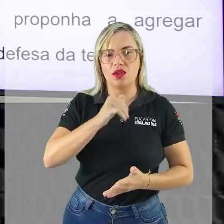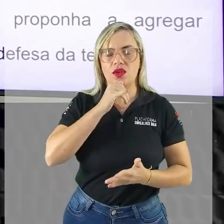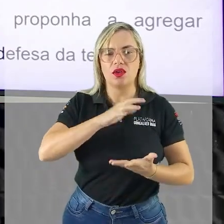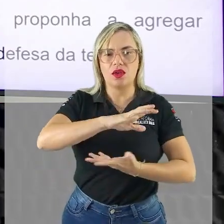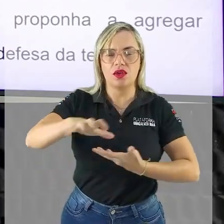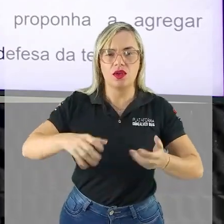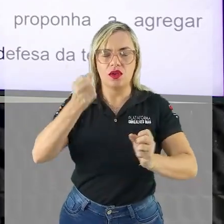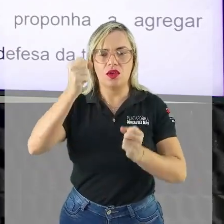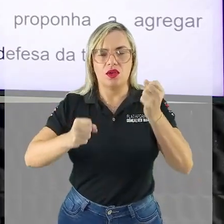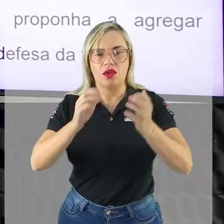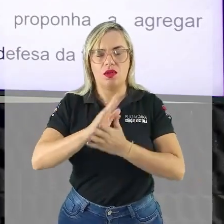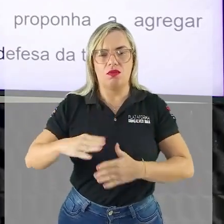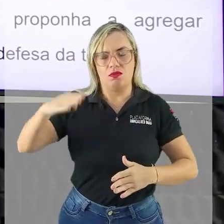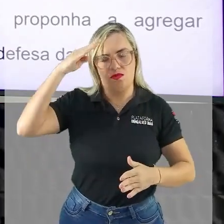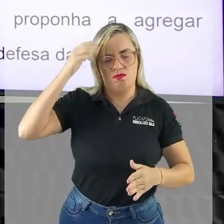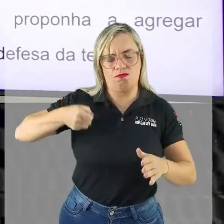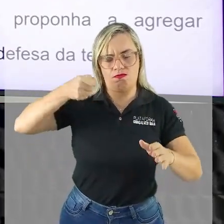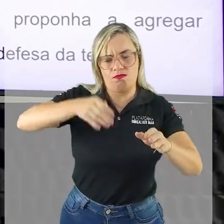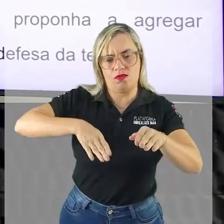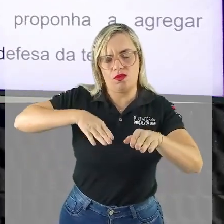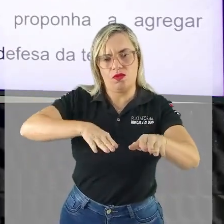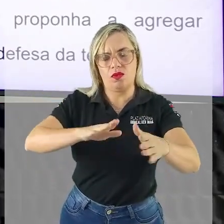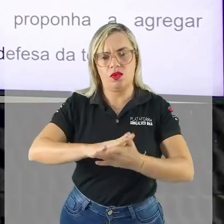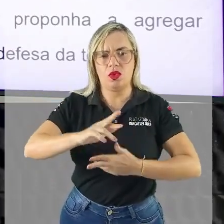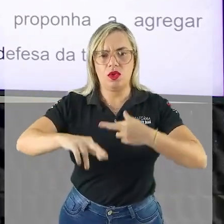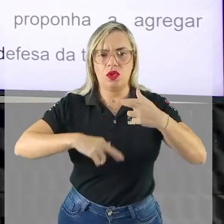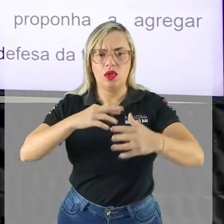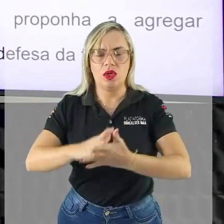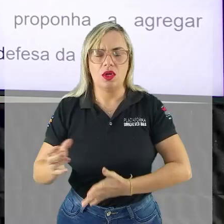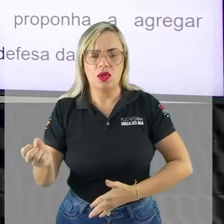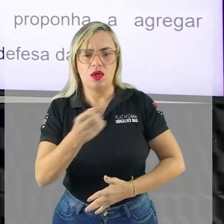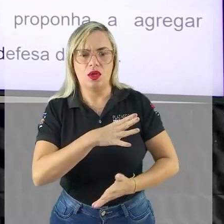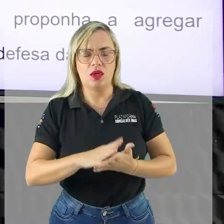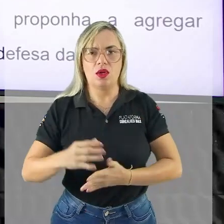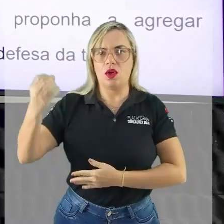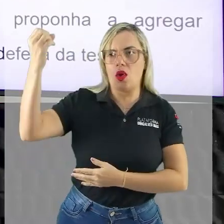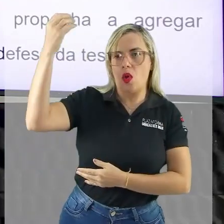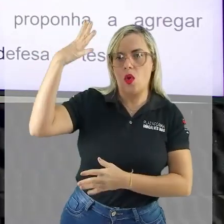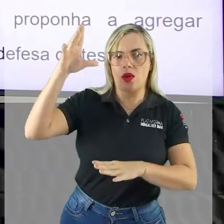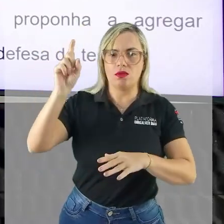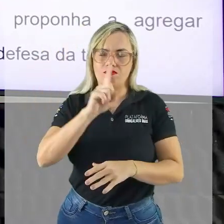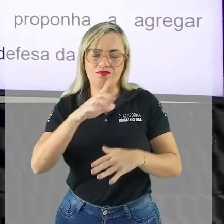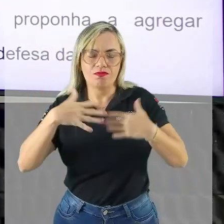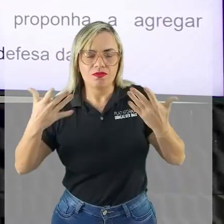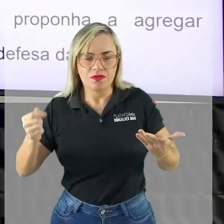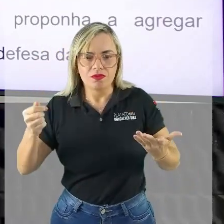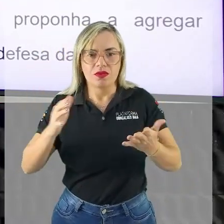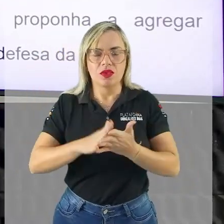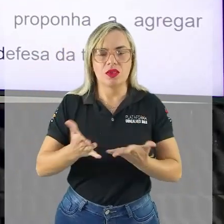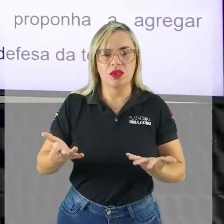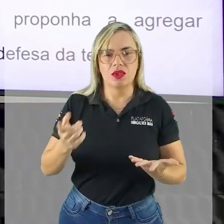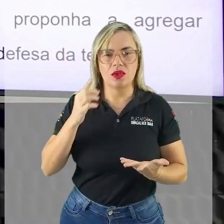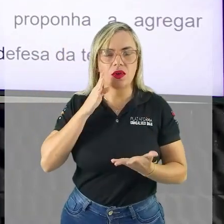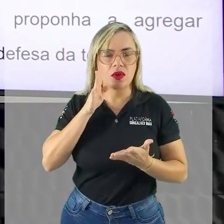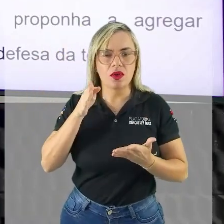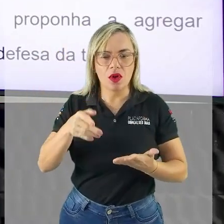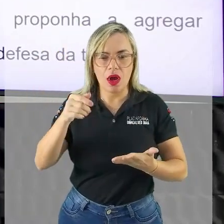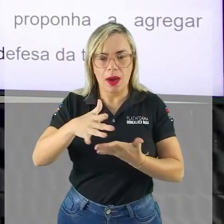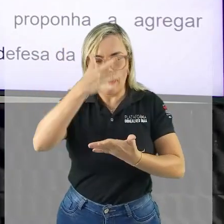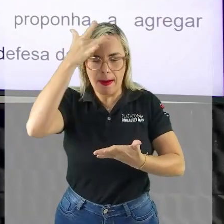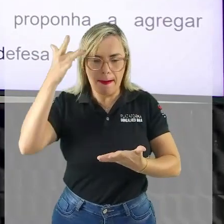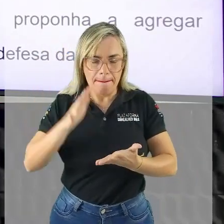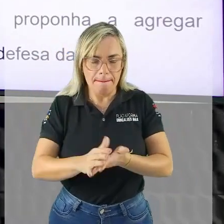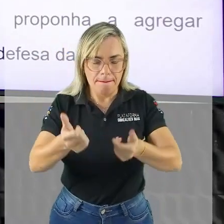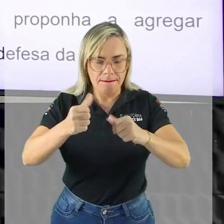Industrial, ditadura militar, Renascimento, Iluminismo, não importa. O corretor observa que